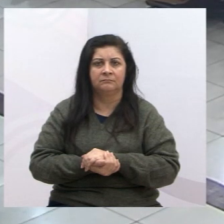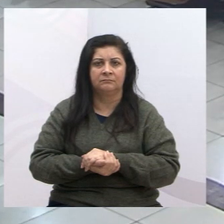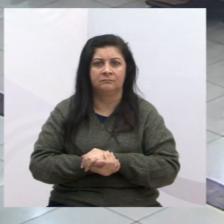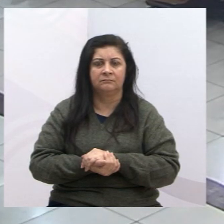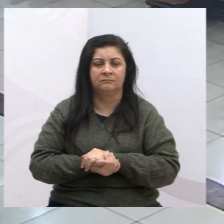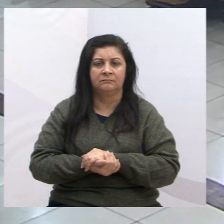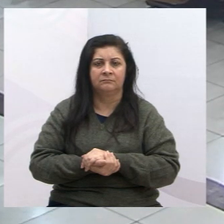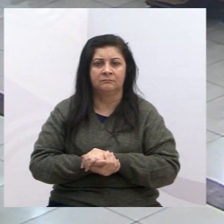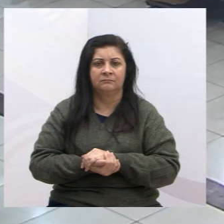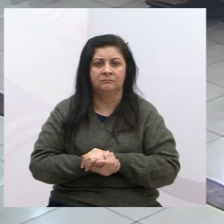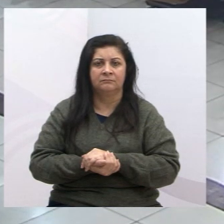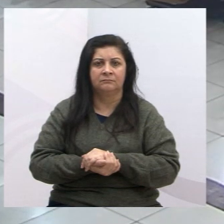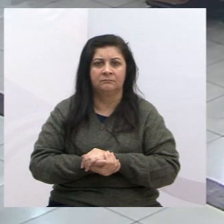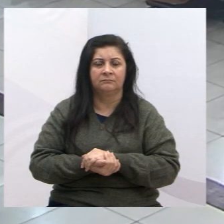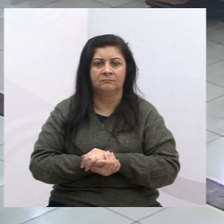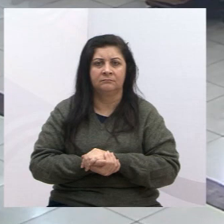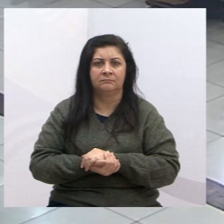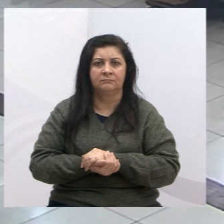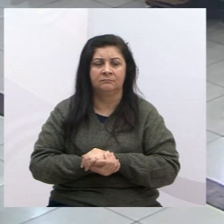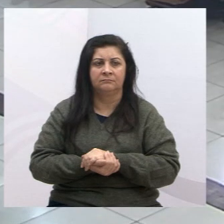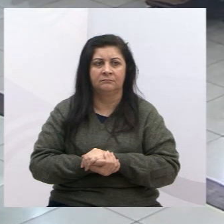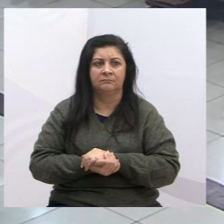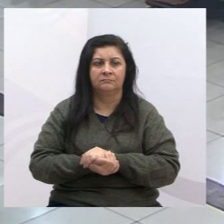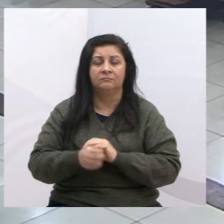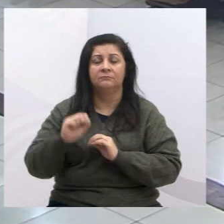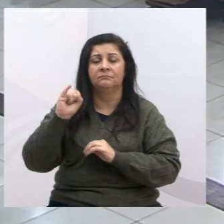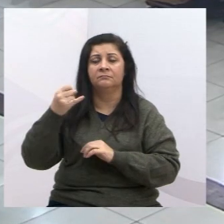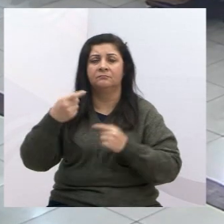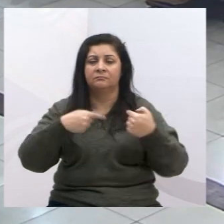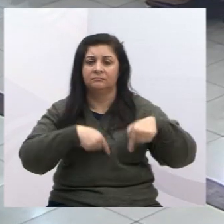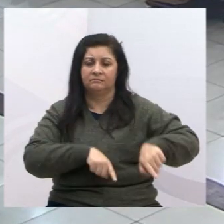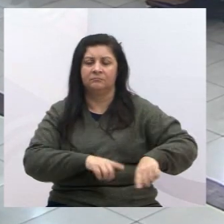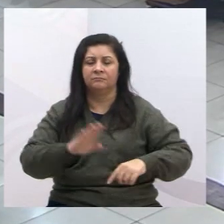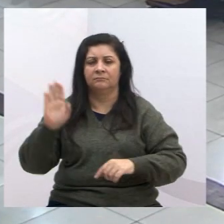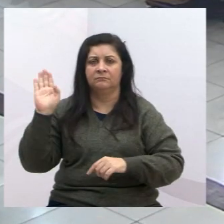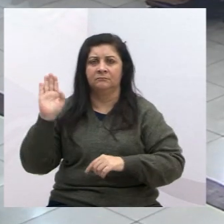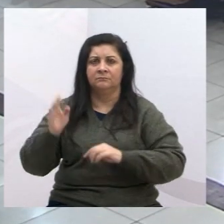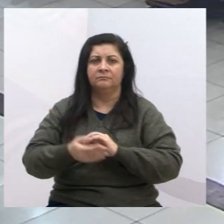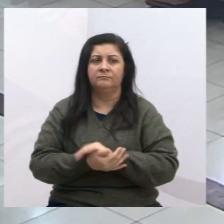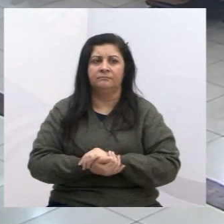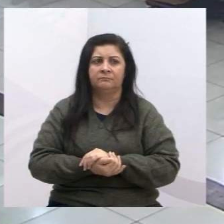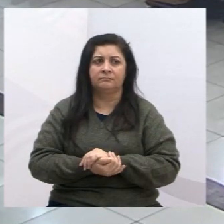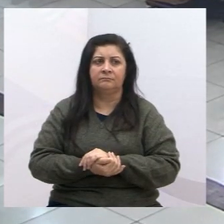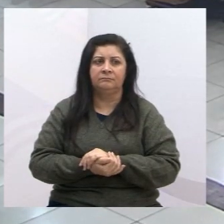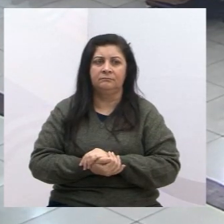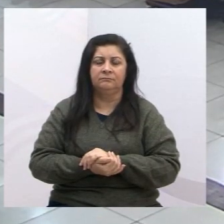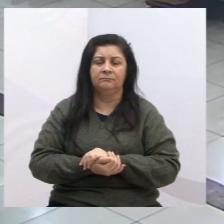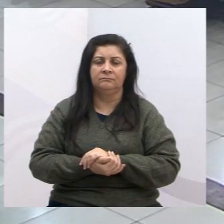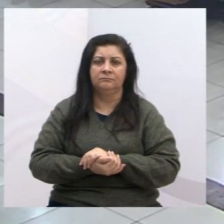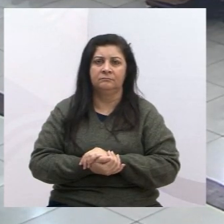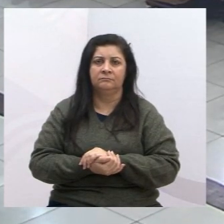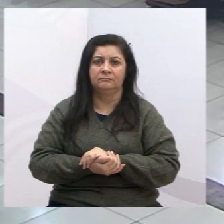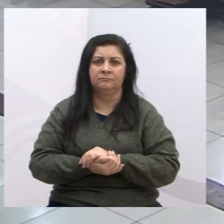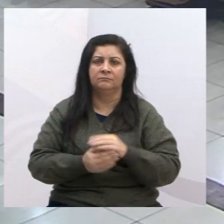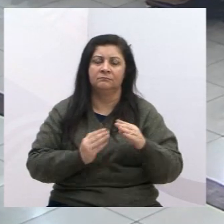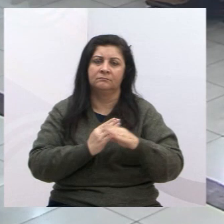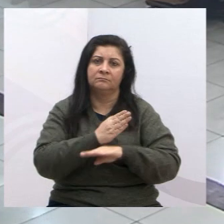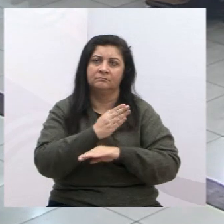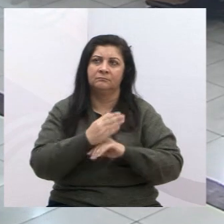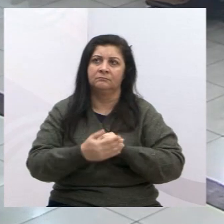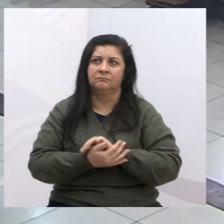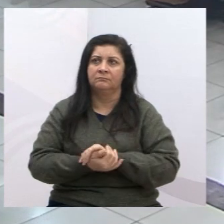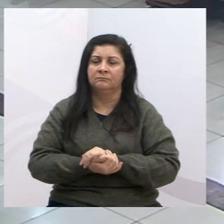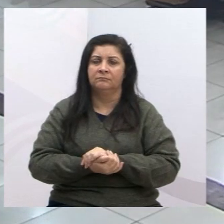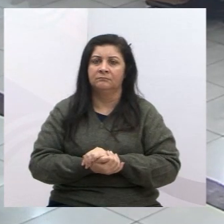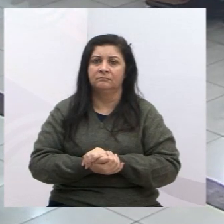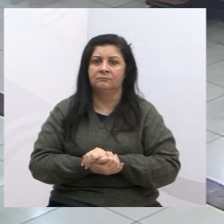Requerimento está em votação. Os vereadores que se manifestaram contrário, por favor, se manifestem levantando os braços. Requerimento aprovado.